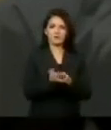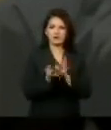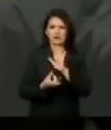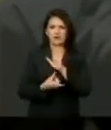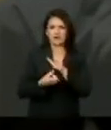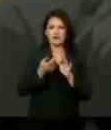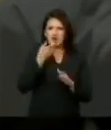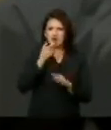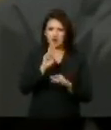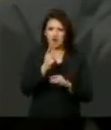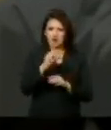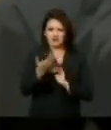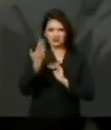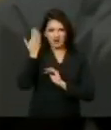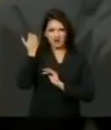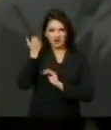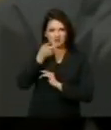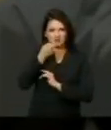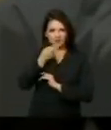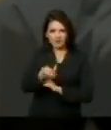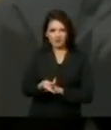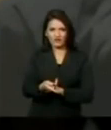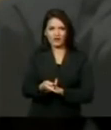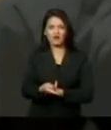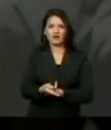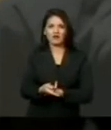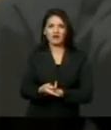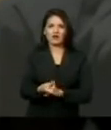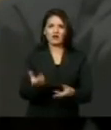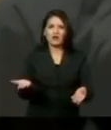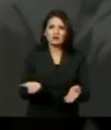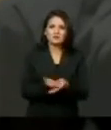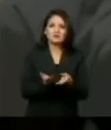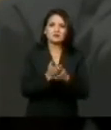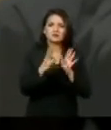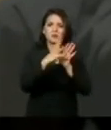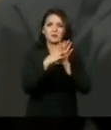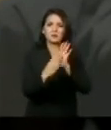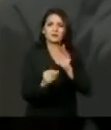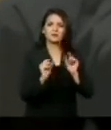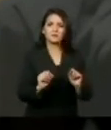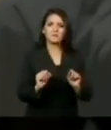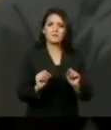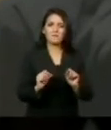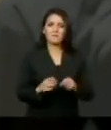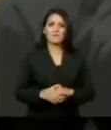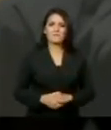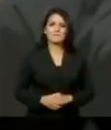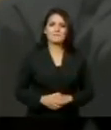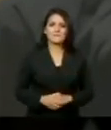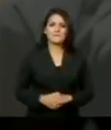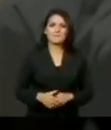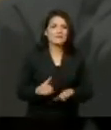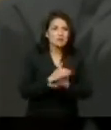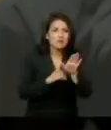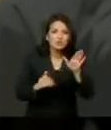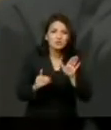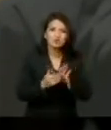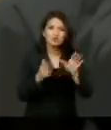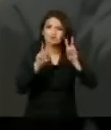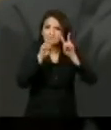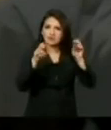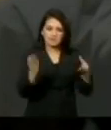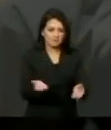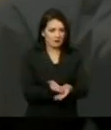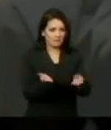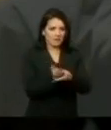do habeas corpus é a que definiu esse novo padrão há um padrão incondicional nosso ponto de vista todos eles nem todos